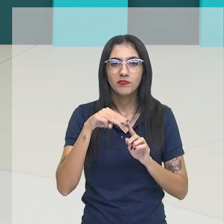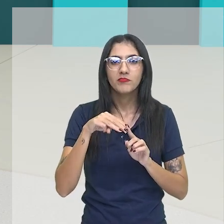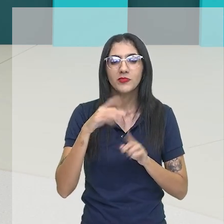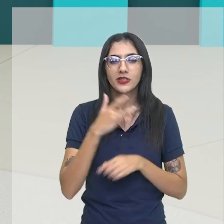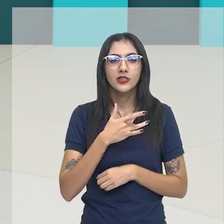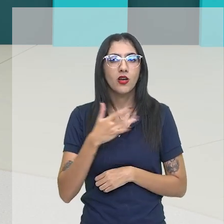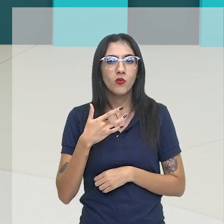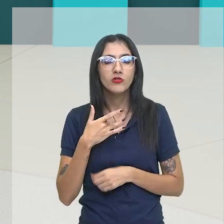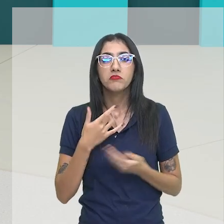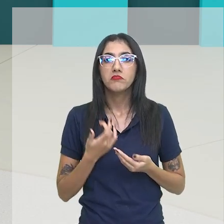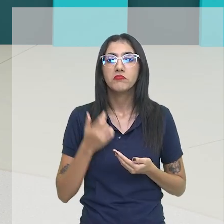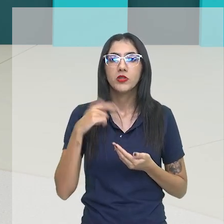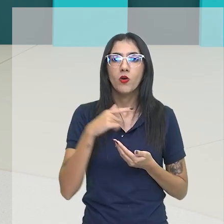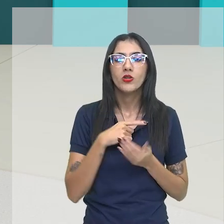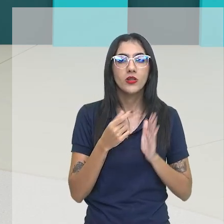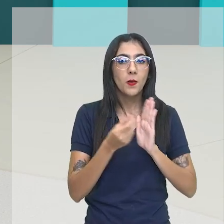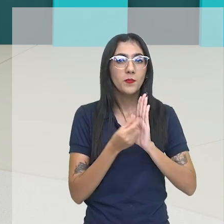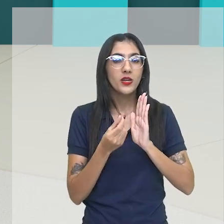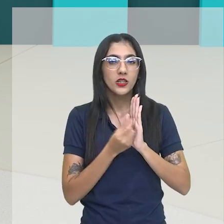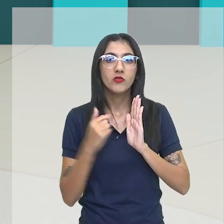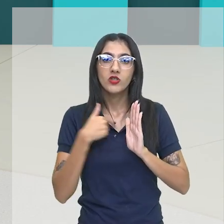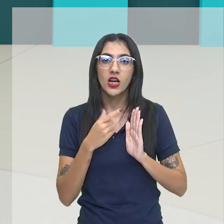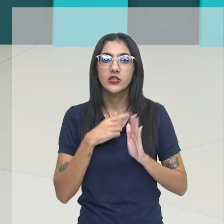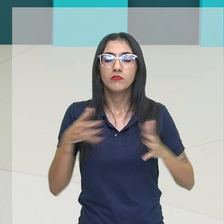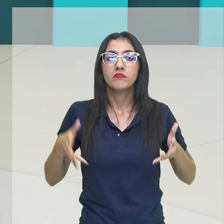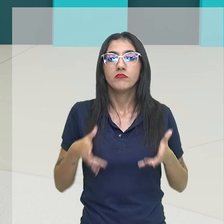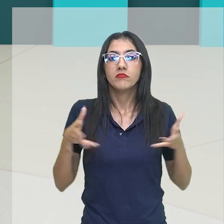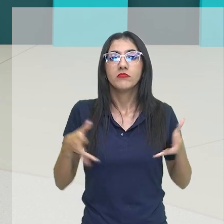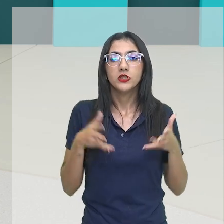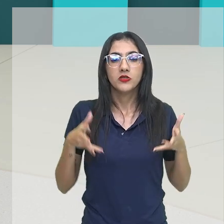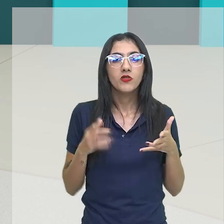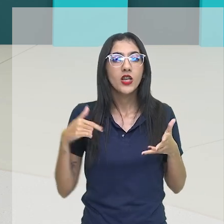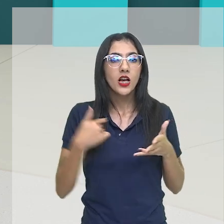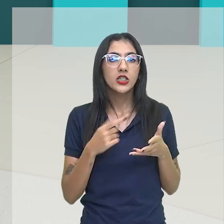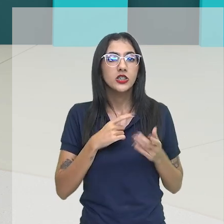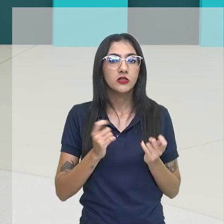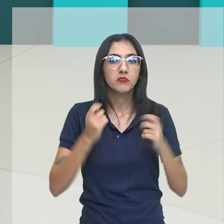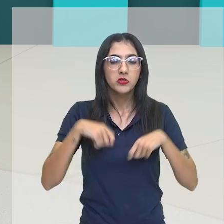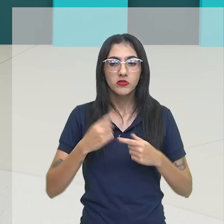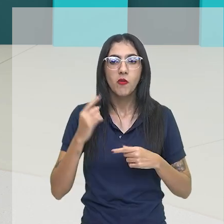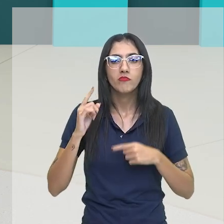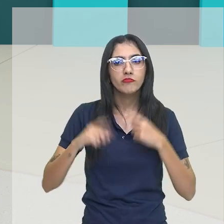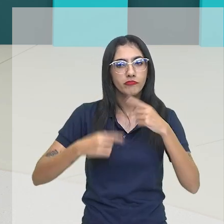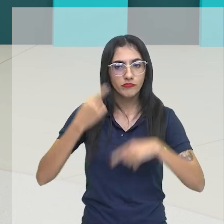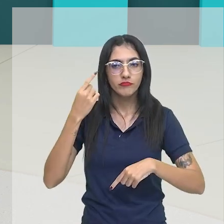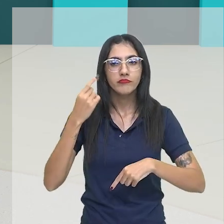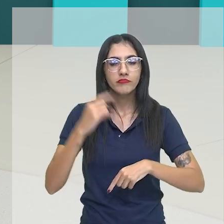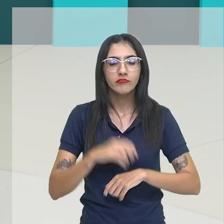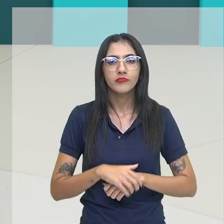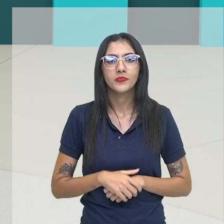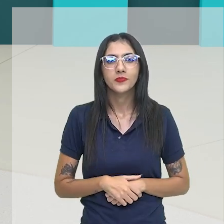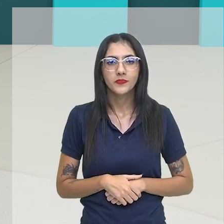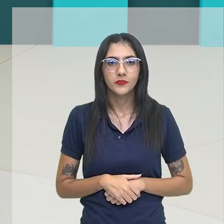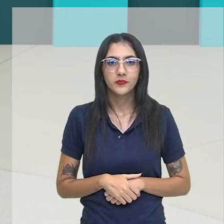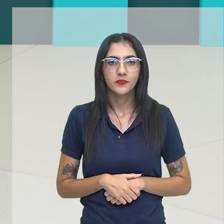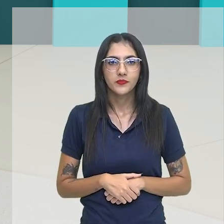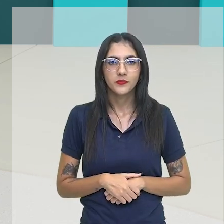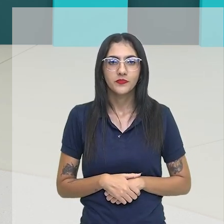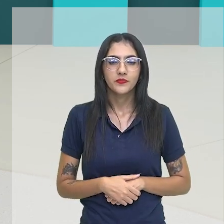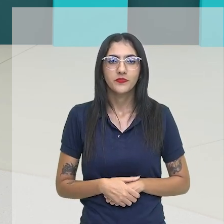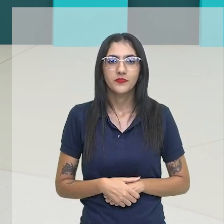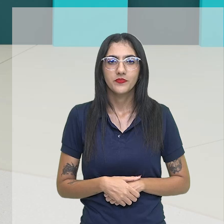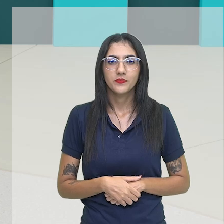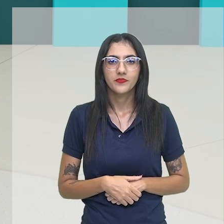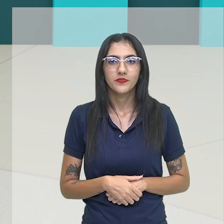Então, são aplicativos que acabam te incentivando a você se superar a cada vez mais. Temos também